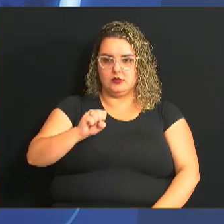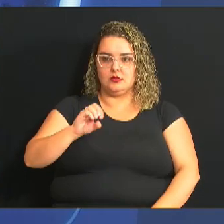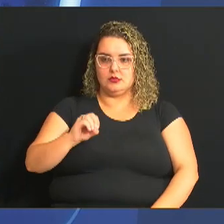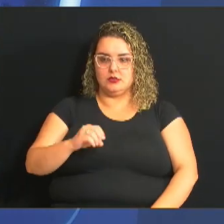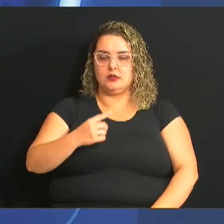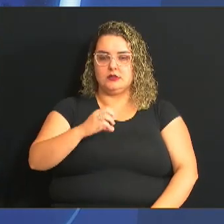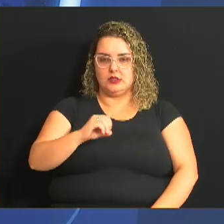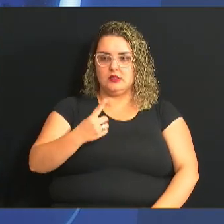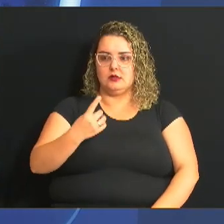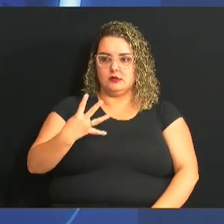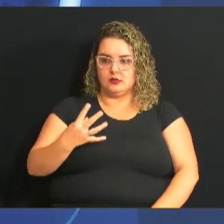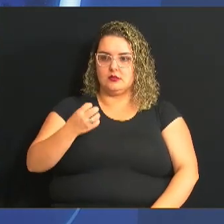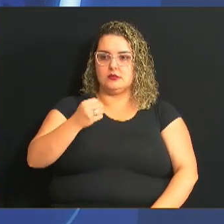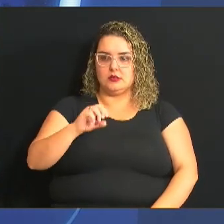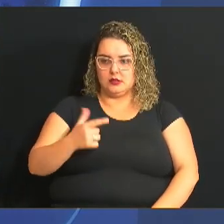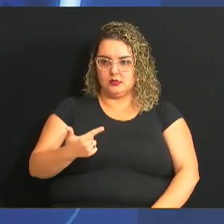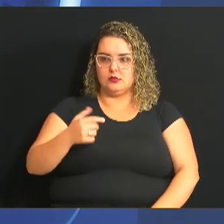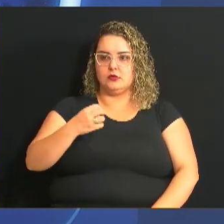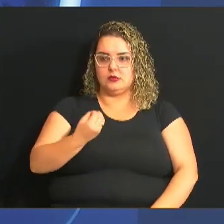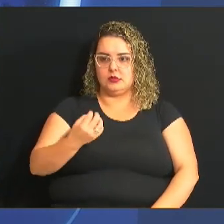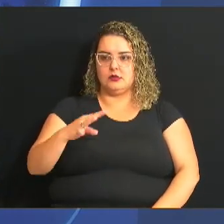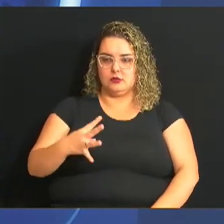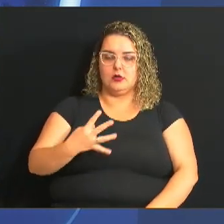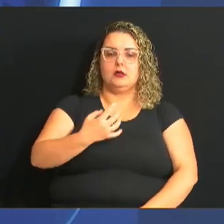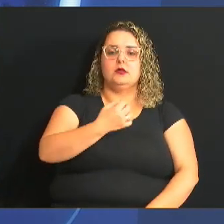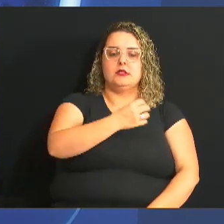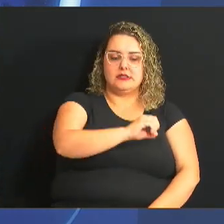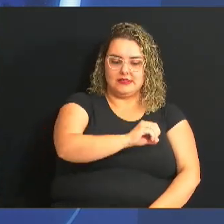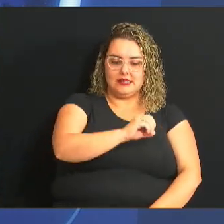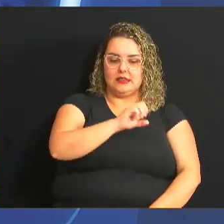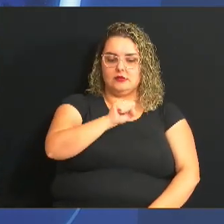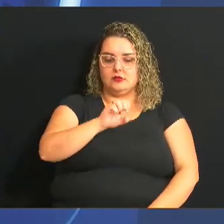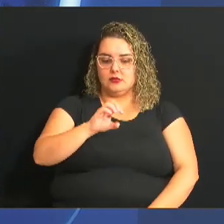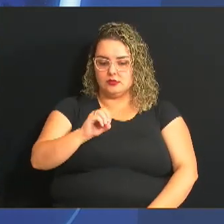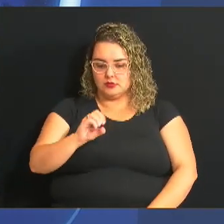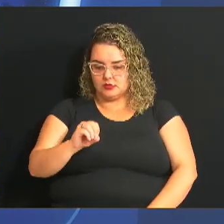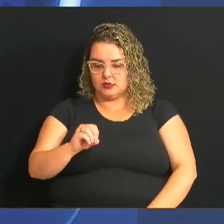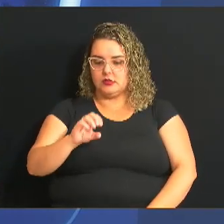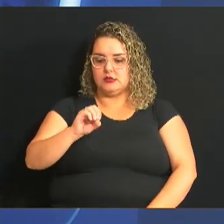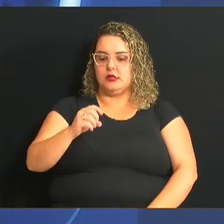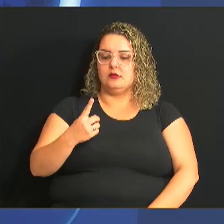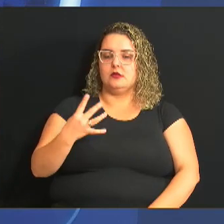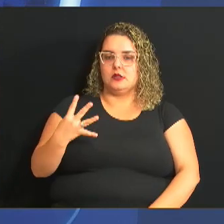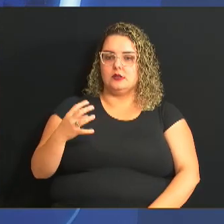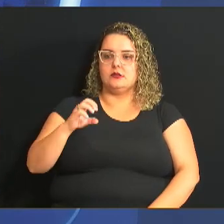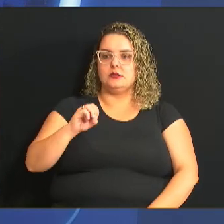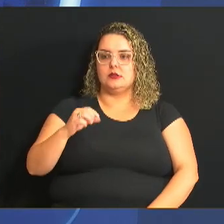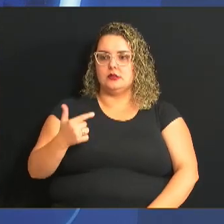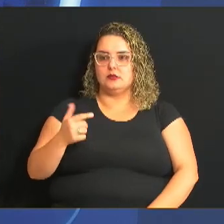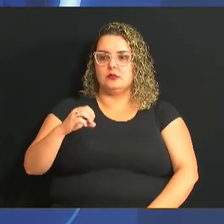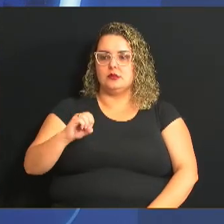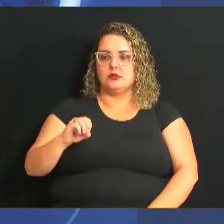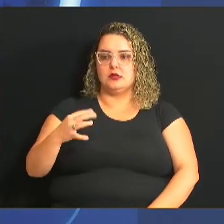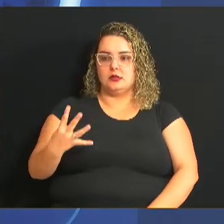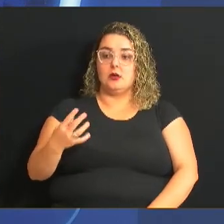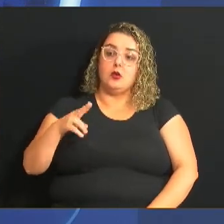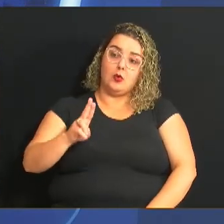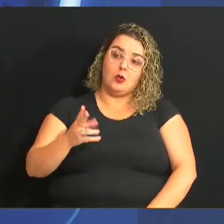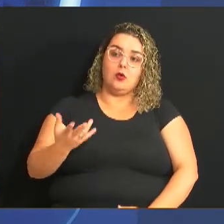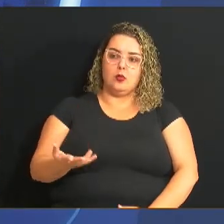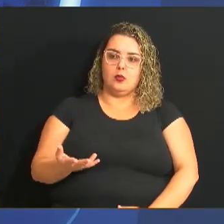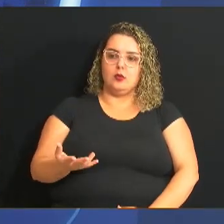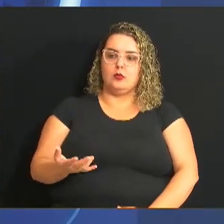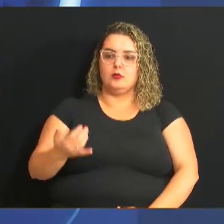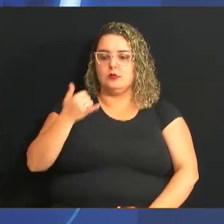014 0204, vou repetir, 0800 014 0204, ou ainda quem fala de